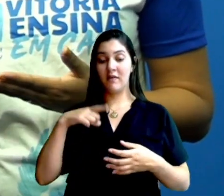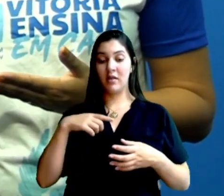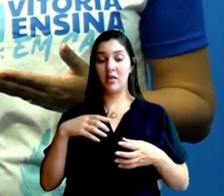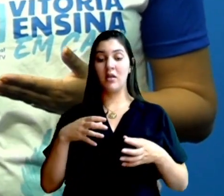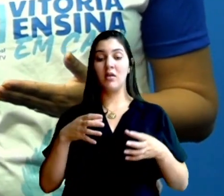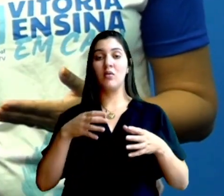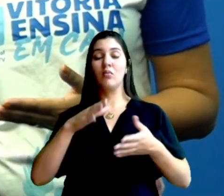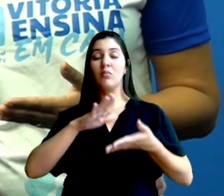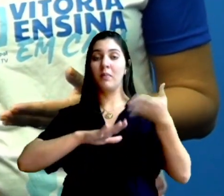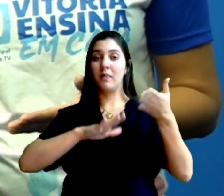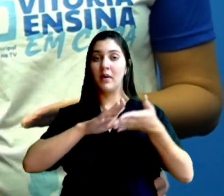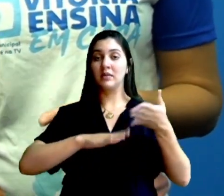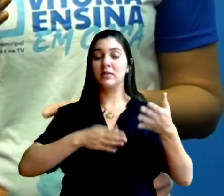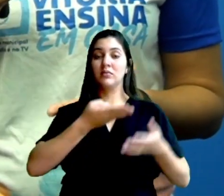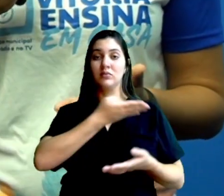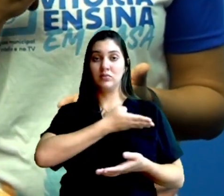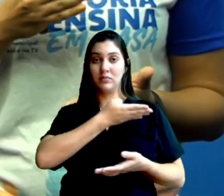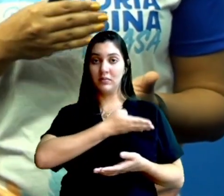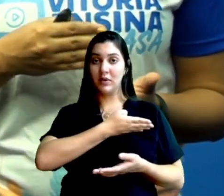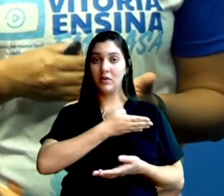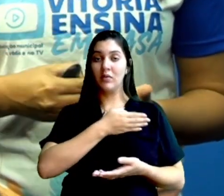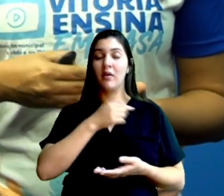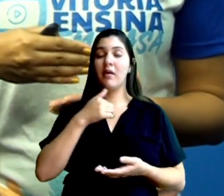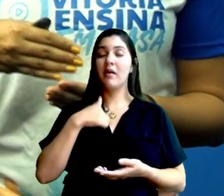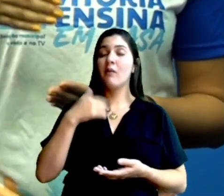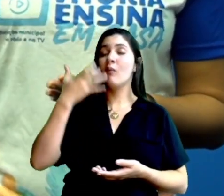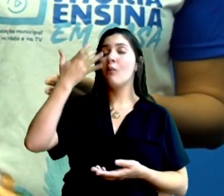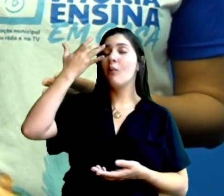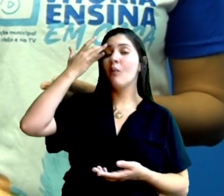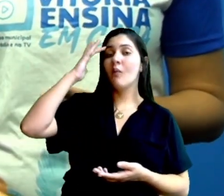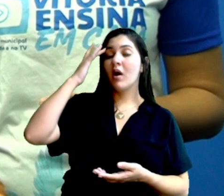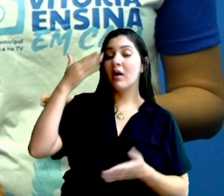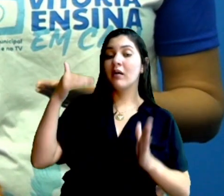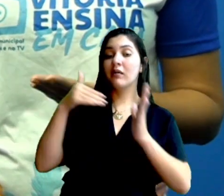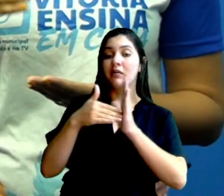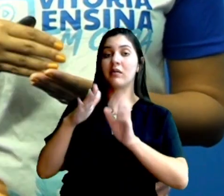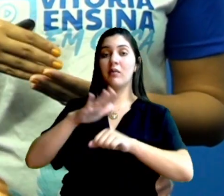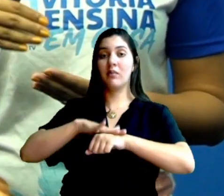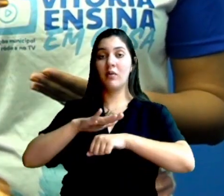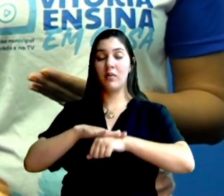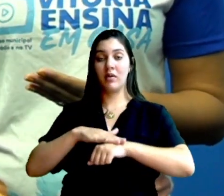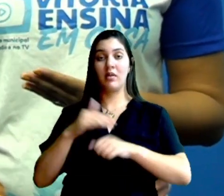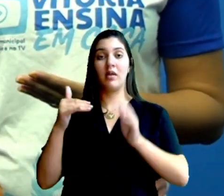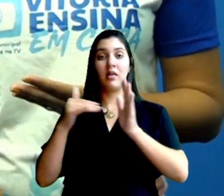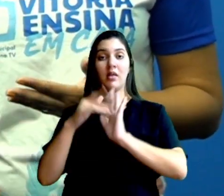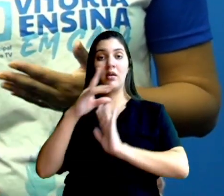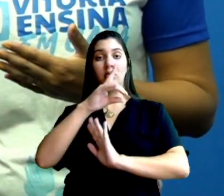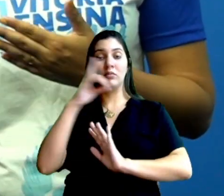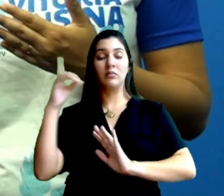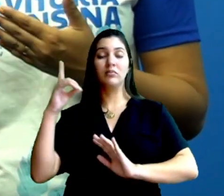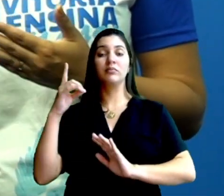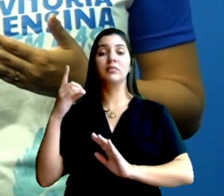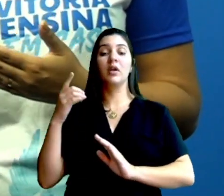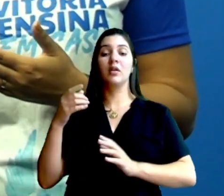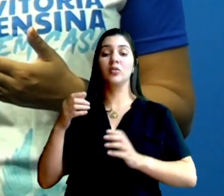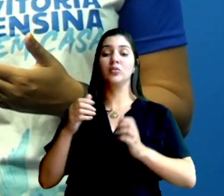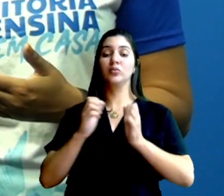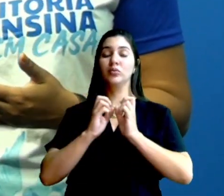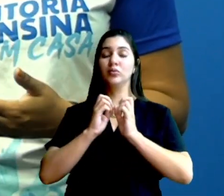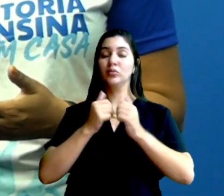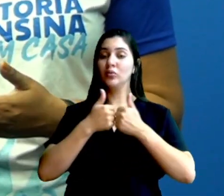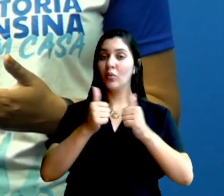um passeio com os amigos. E eu suponho que até lá, até o dia da excursão, ele vai